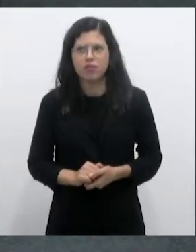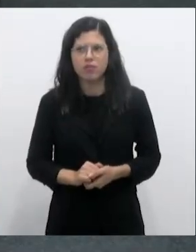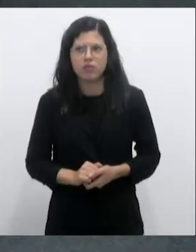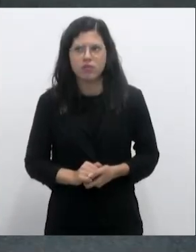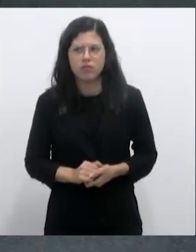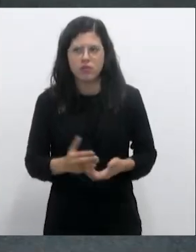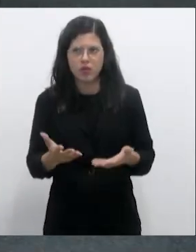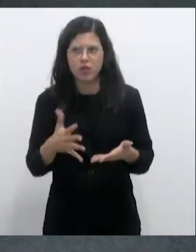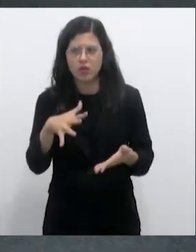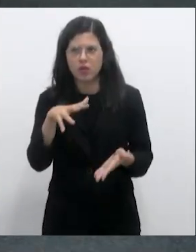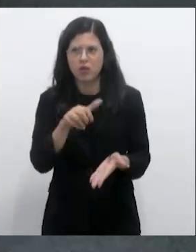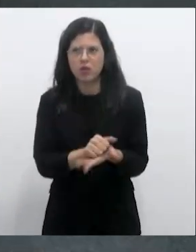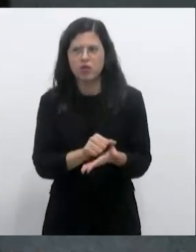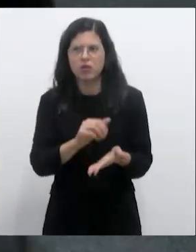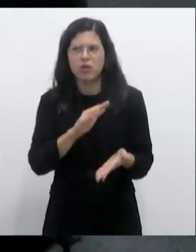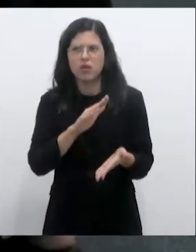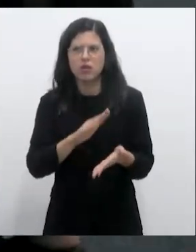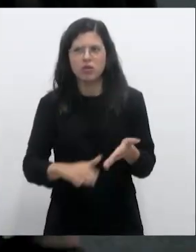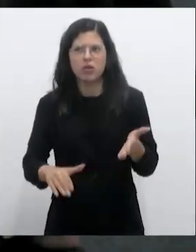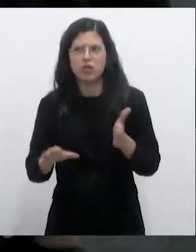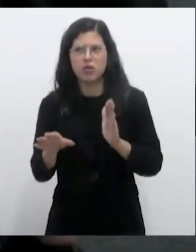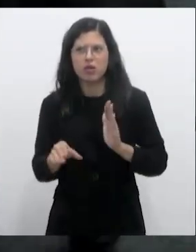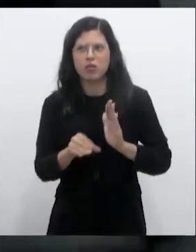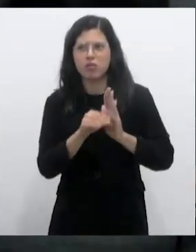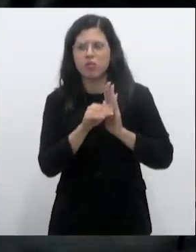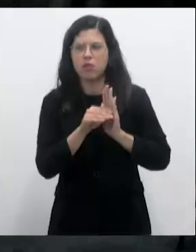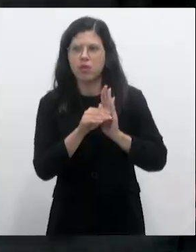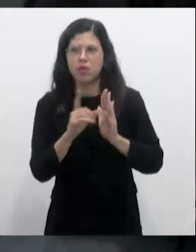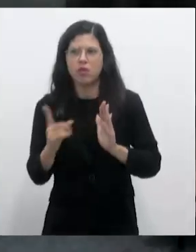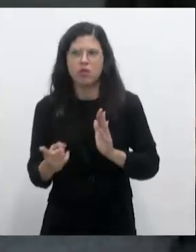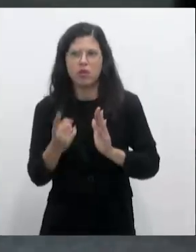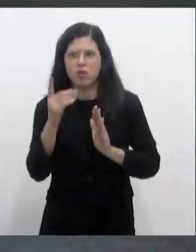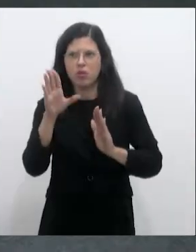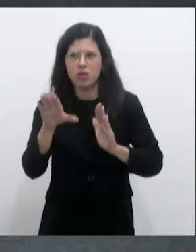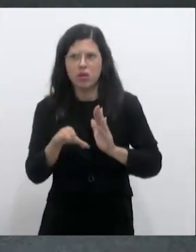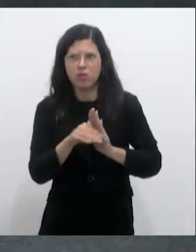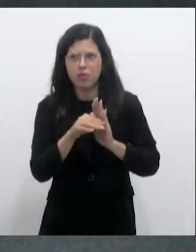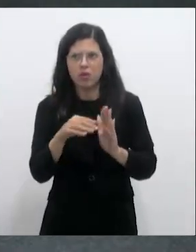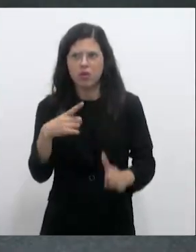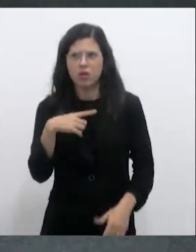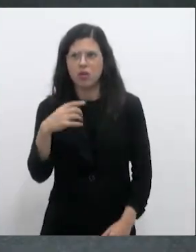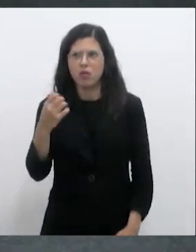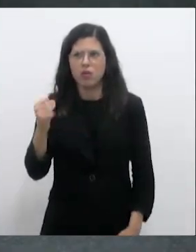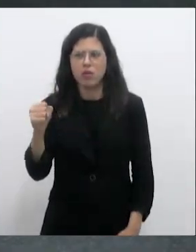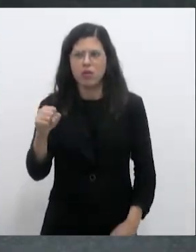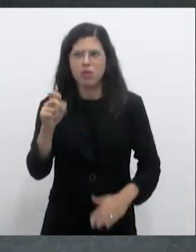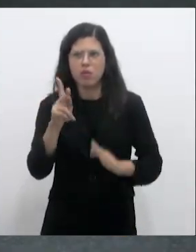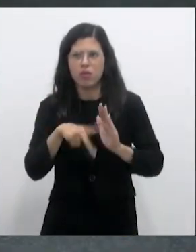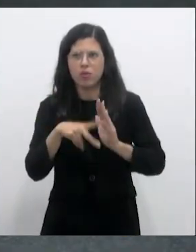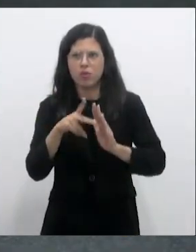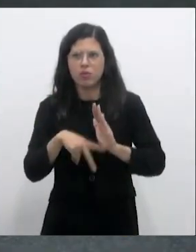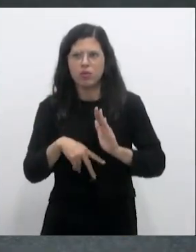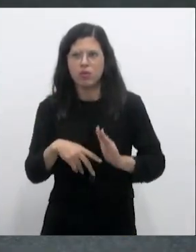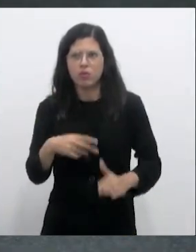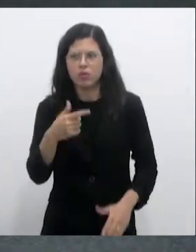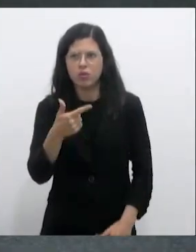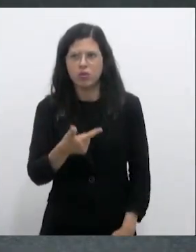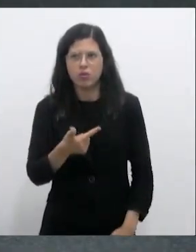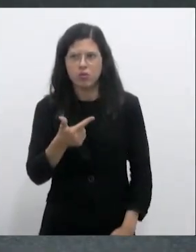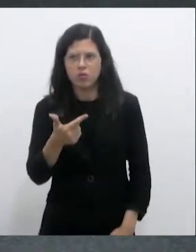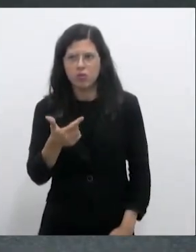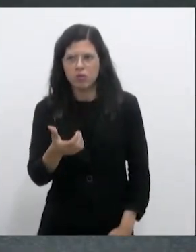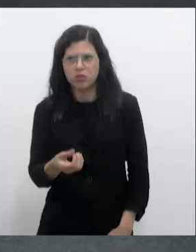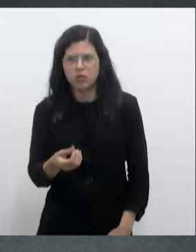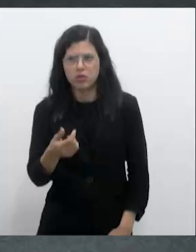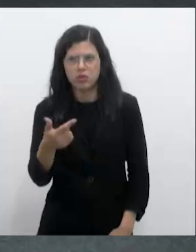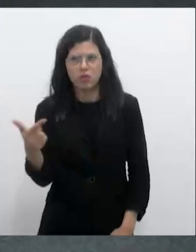para registrar, então, a retirada da emenda, da única emenda que recebeu o 8º projeto da pauta, 2.622